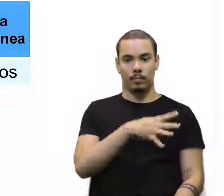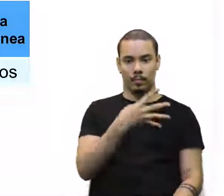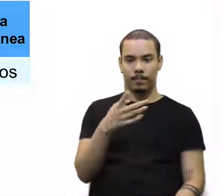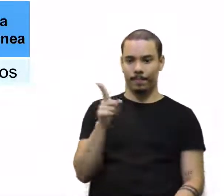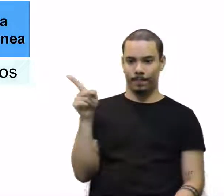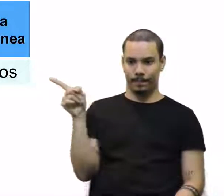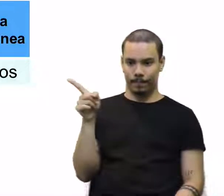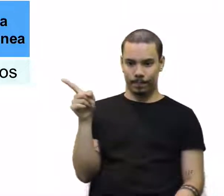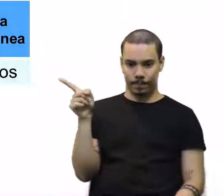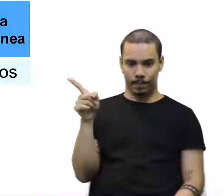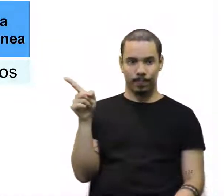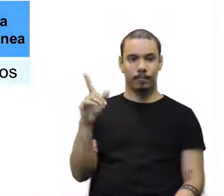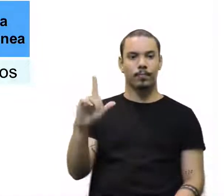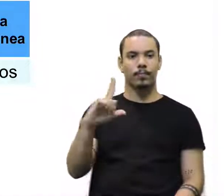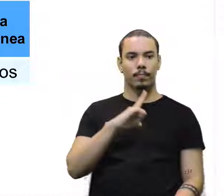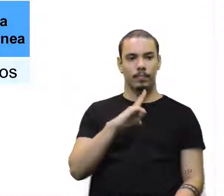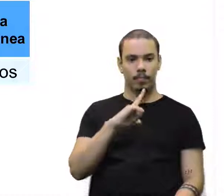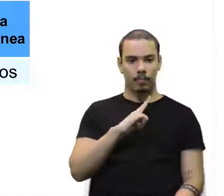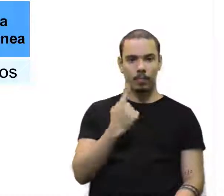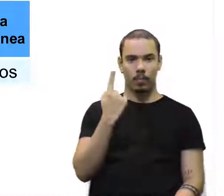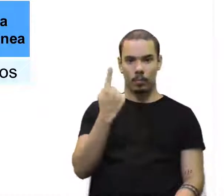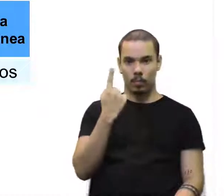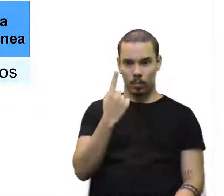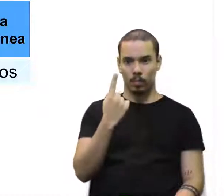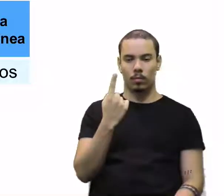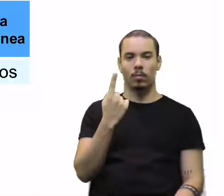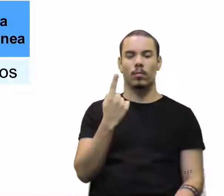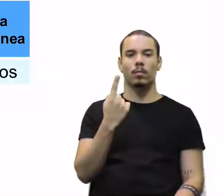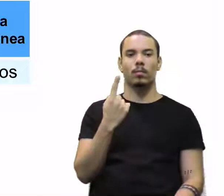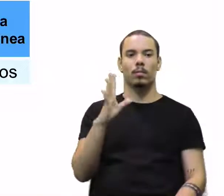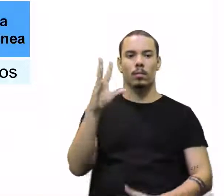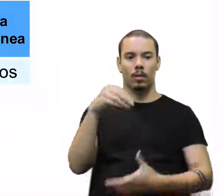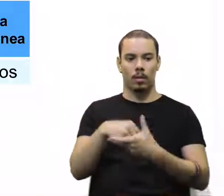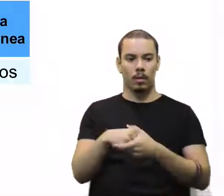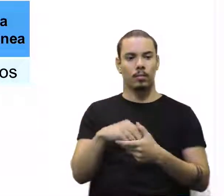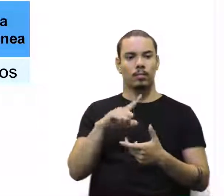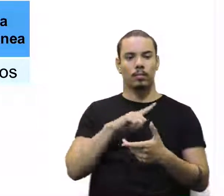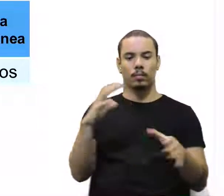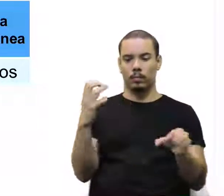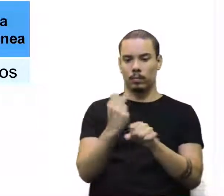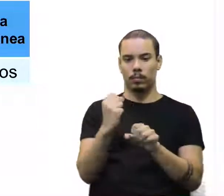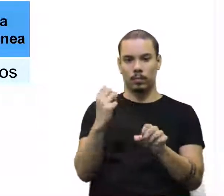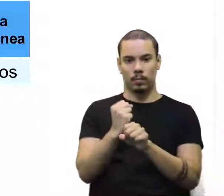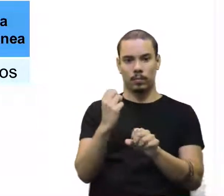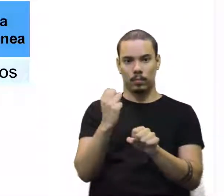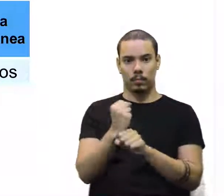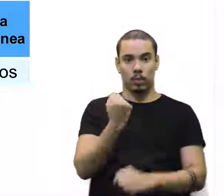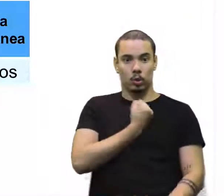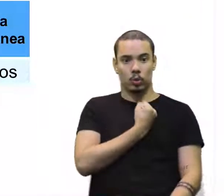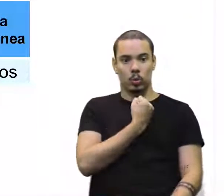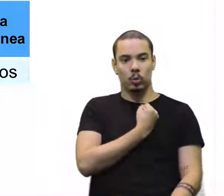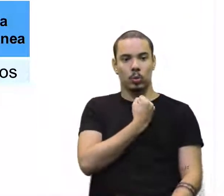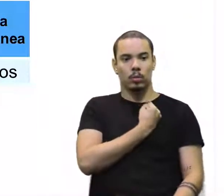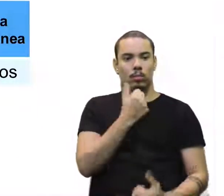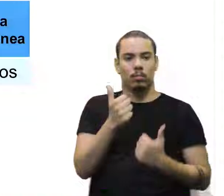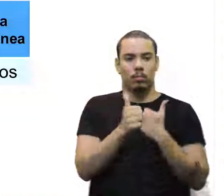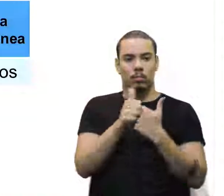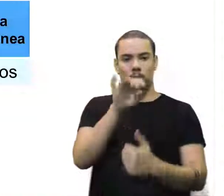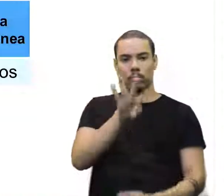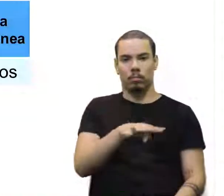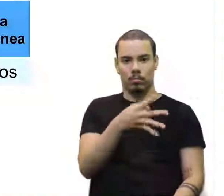seguir. Então, ele ia ter lá um composto orgânico e ia calcular os pontos de acordo com essa tabela aqui,